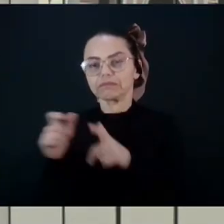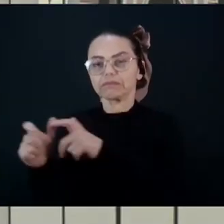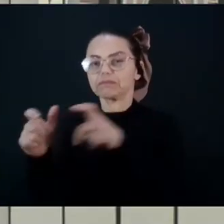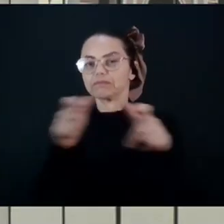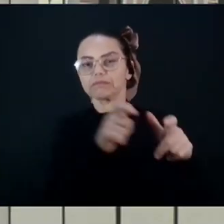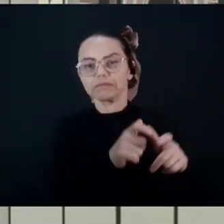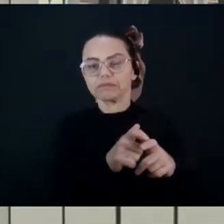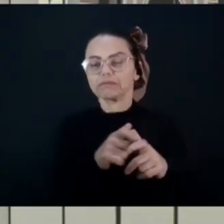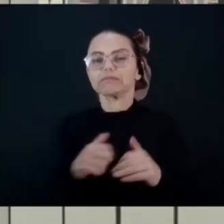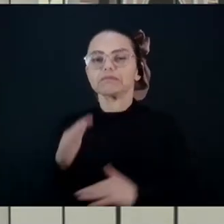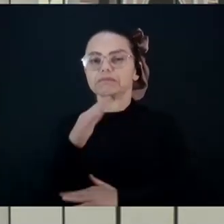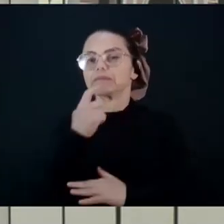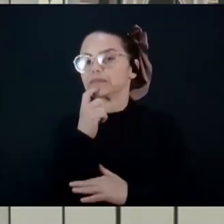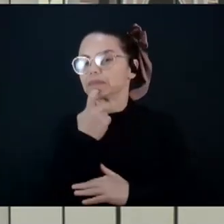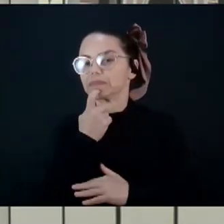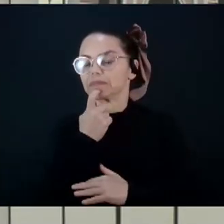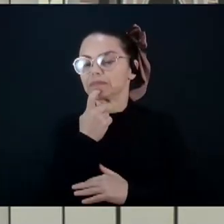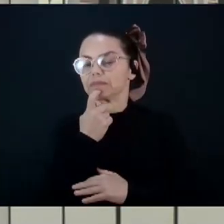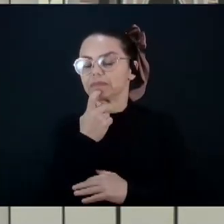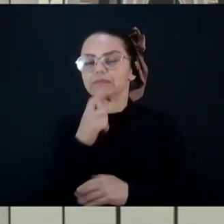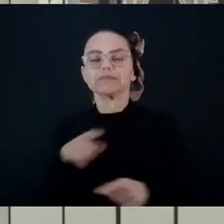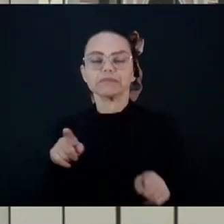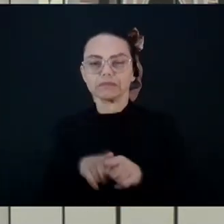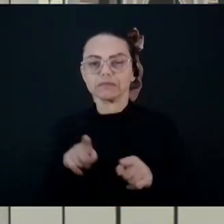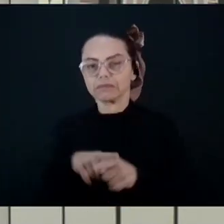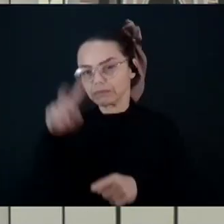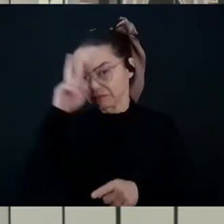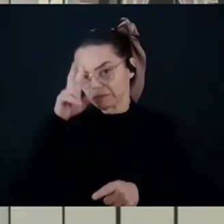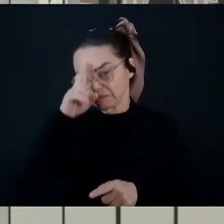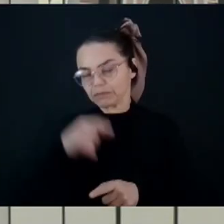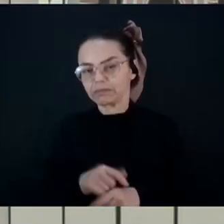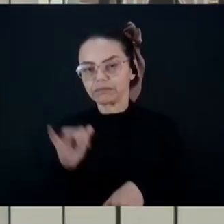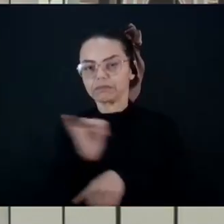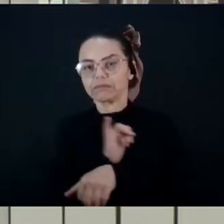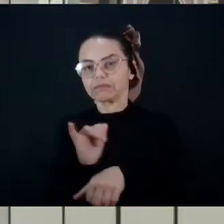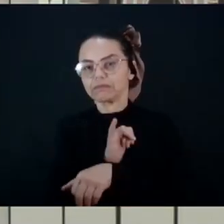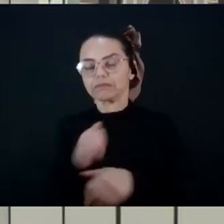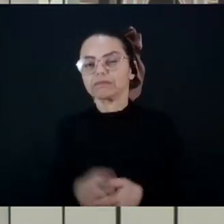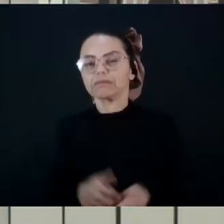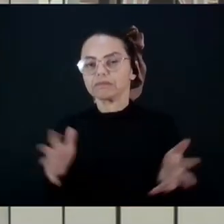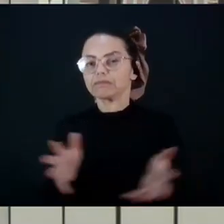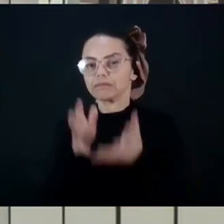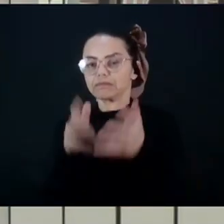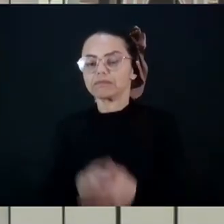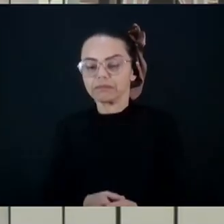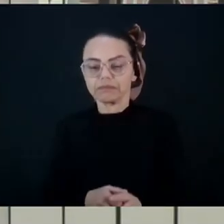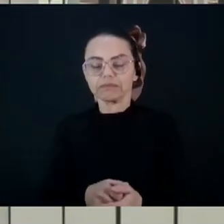casa, reforçando setores estratégicos e contribuindo